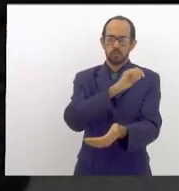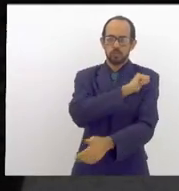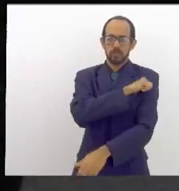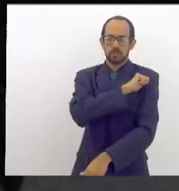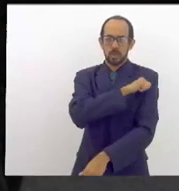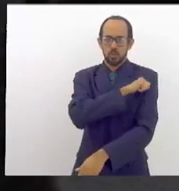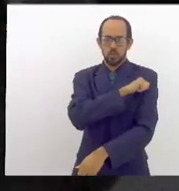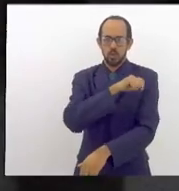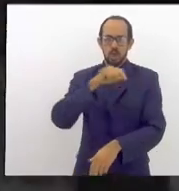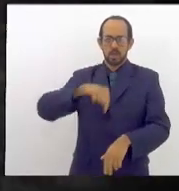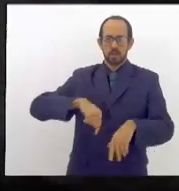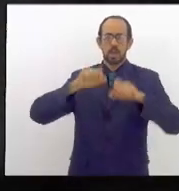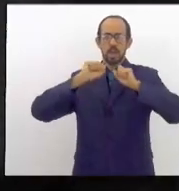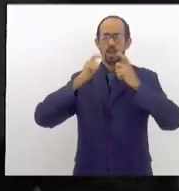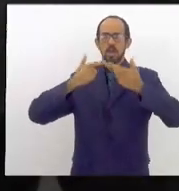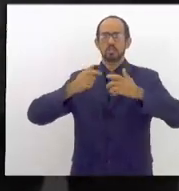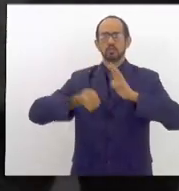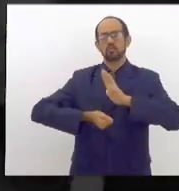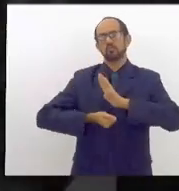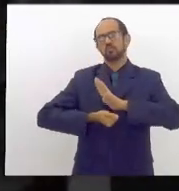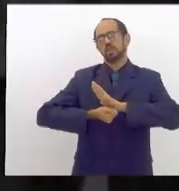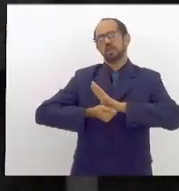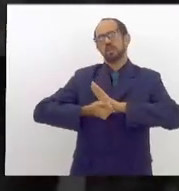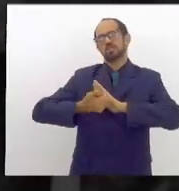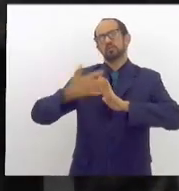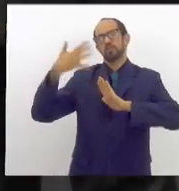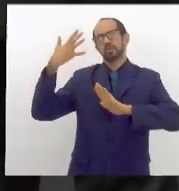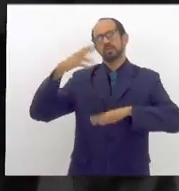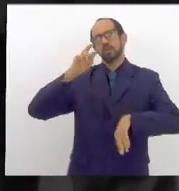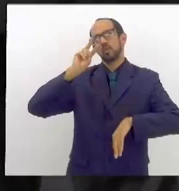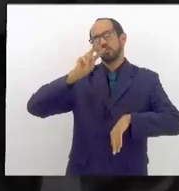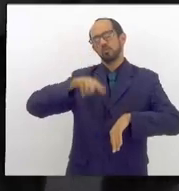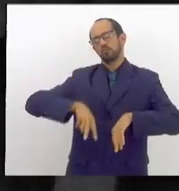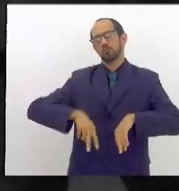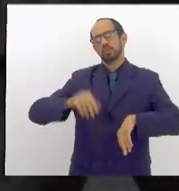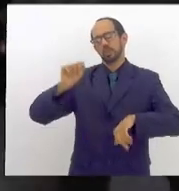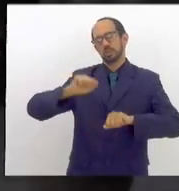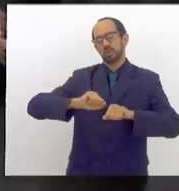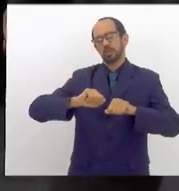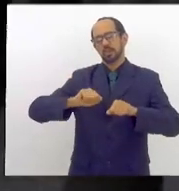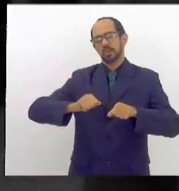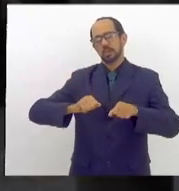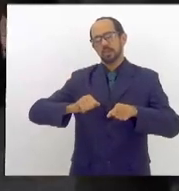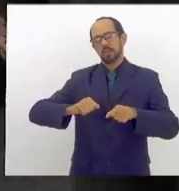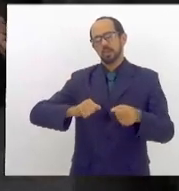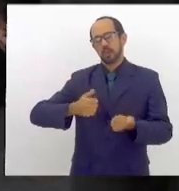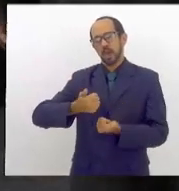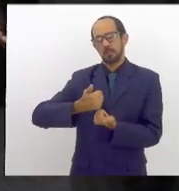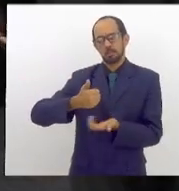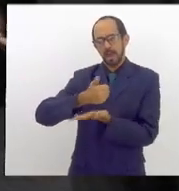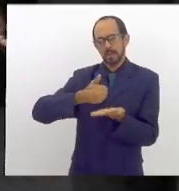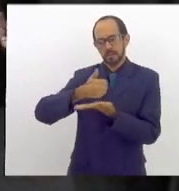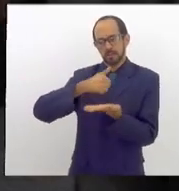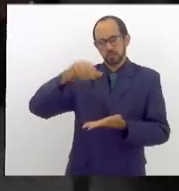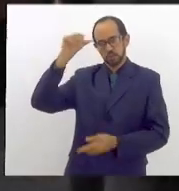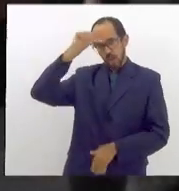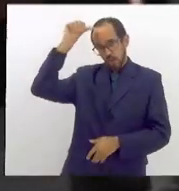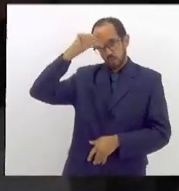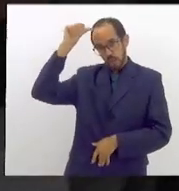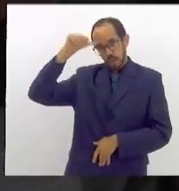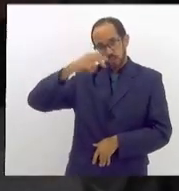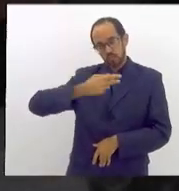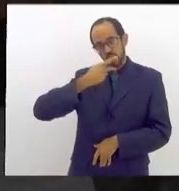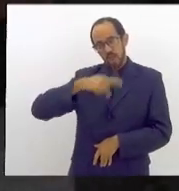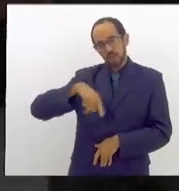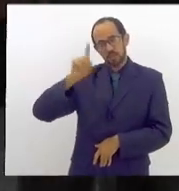vezes eu vi integrante da base do Cláudio Castro tratando o regime de operação fiscal como se fosse uma verdadeira